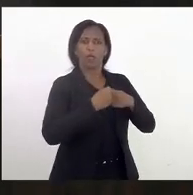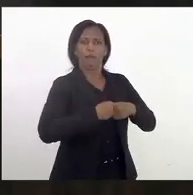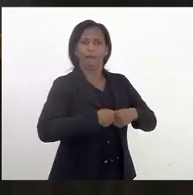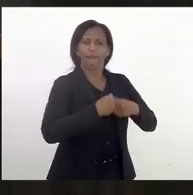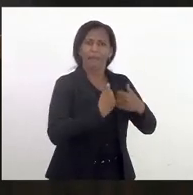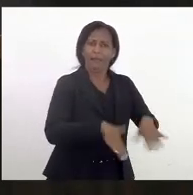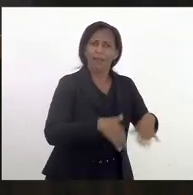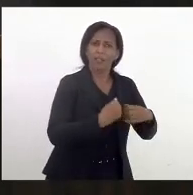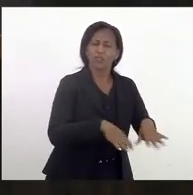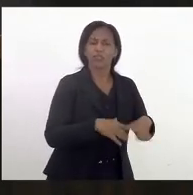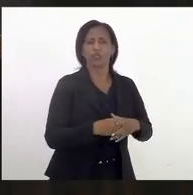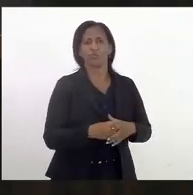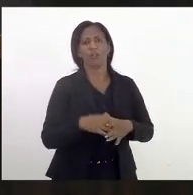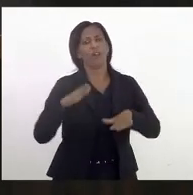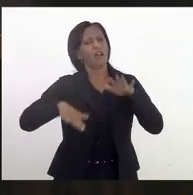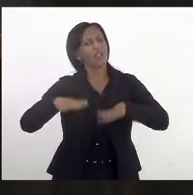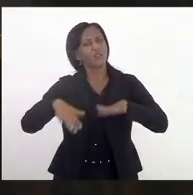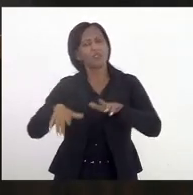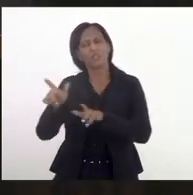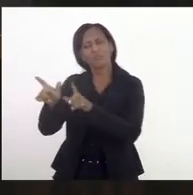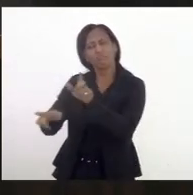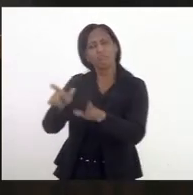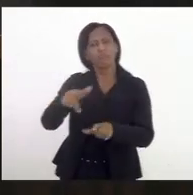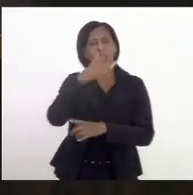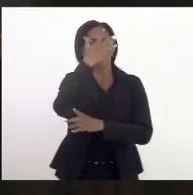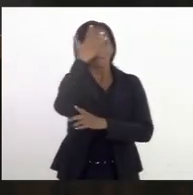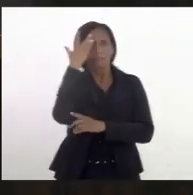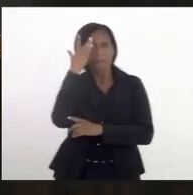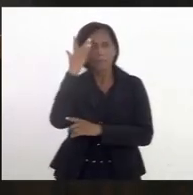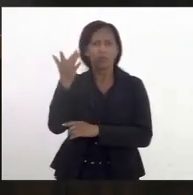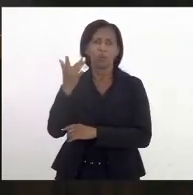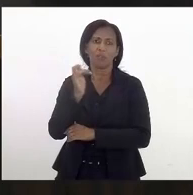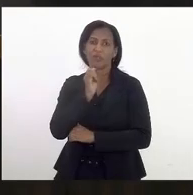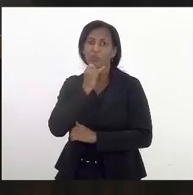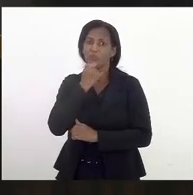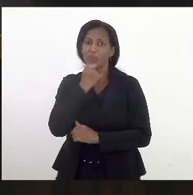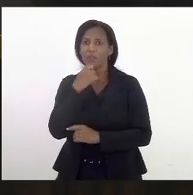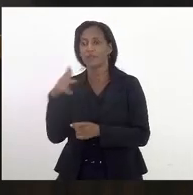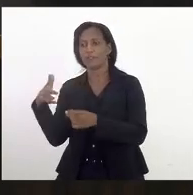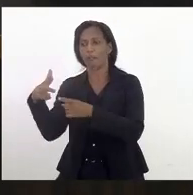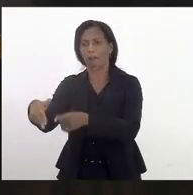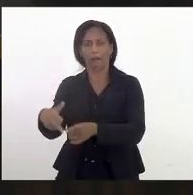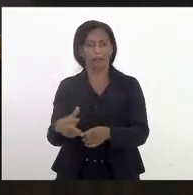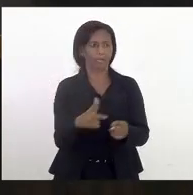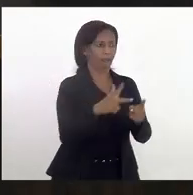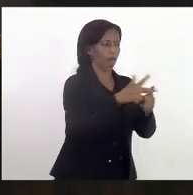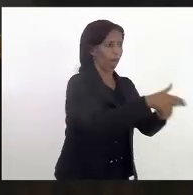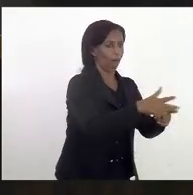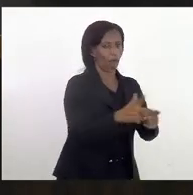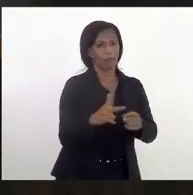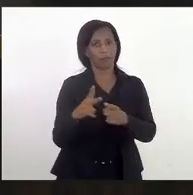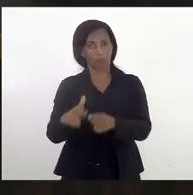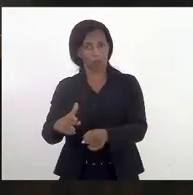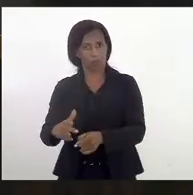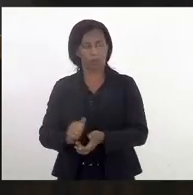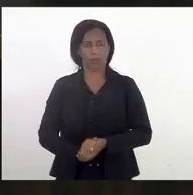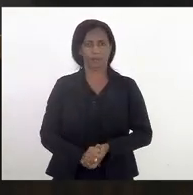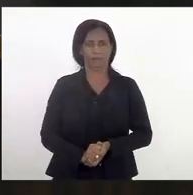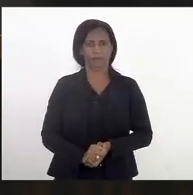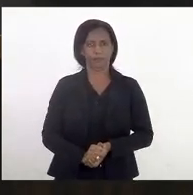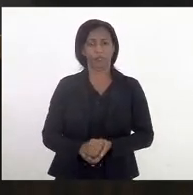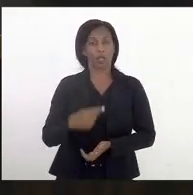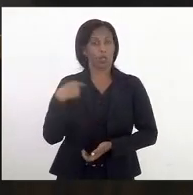algumas pessoas aborrecidas porque quer usar aqui ali a gente sempre corta e nós recebemos uma carta